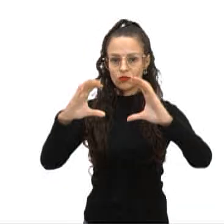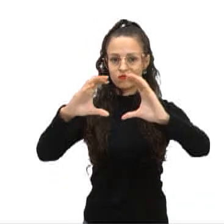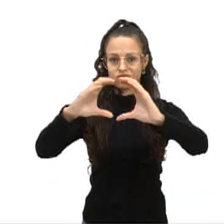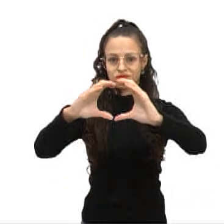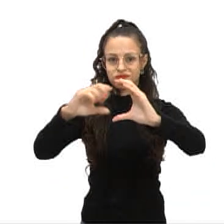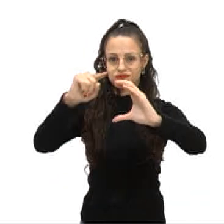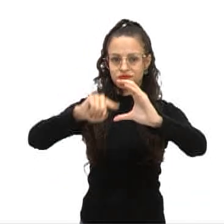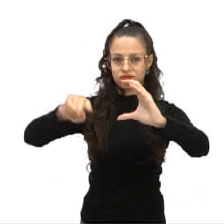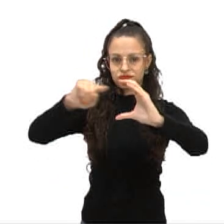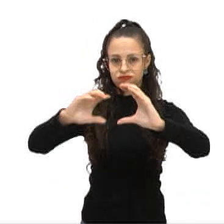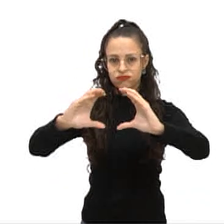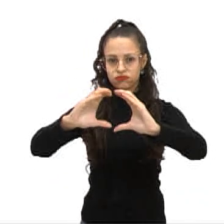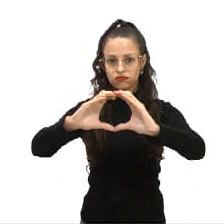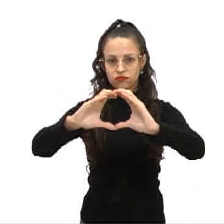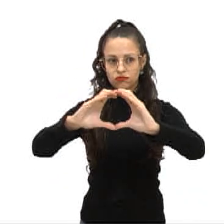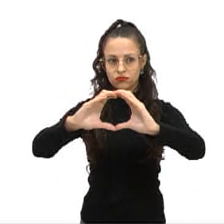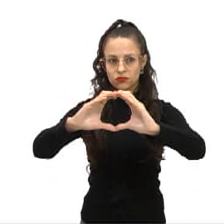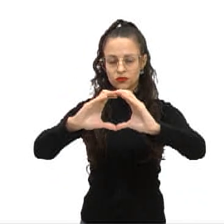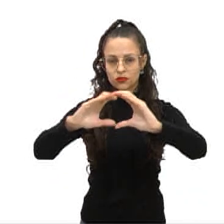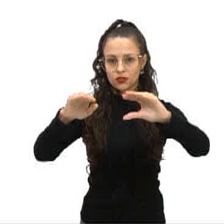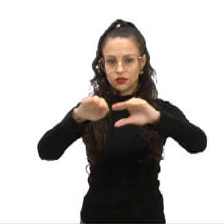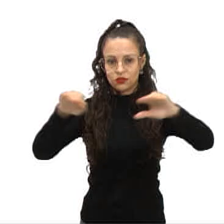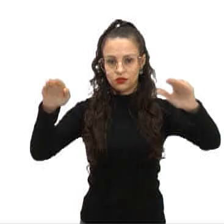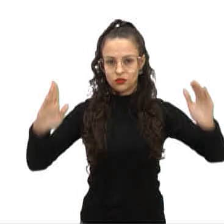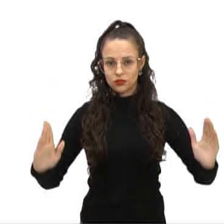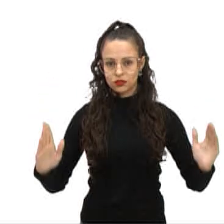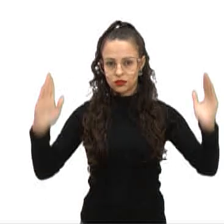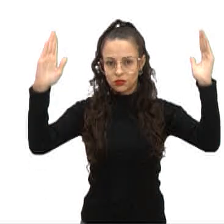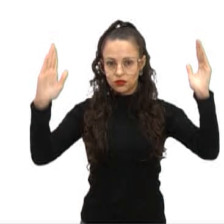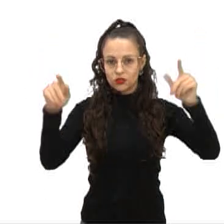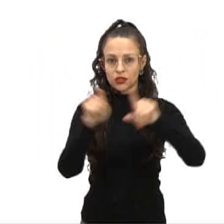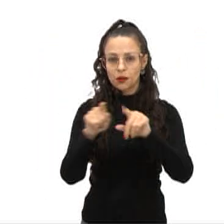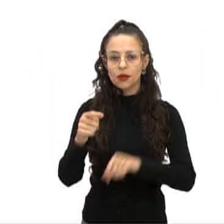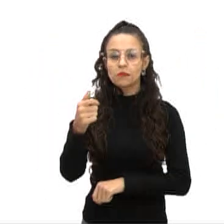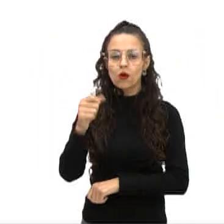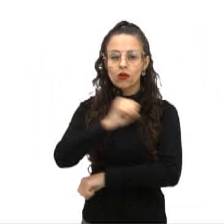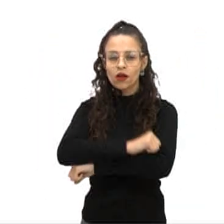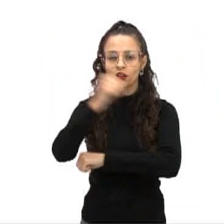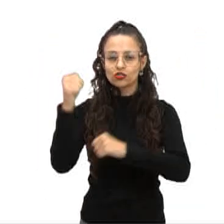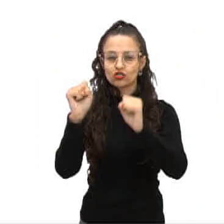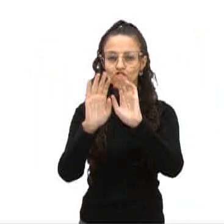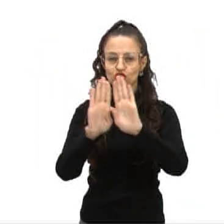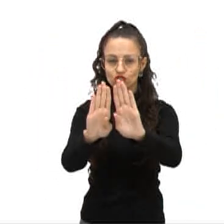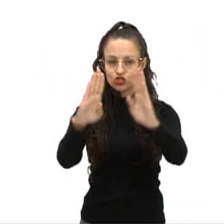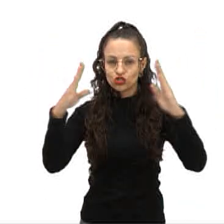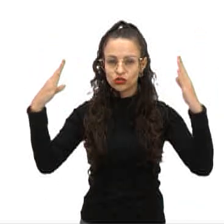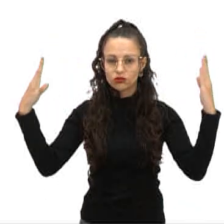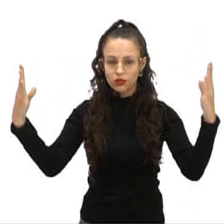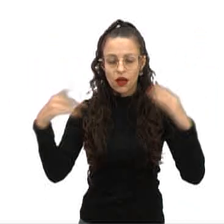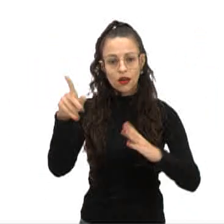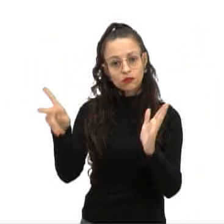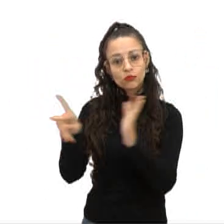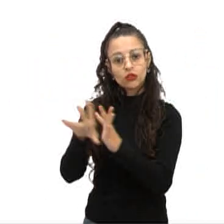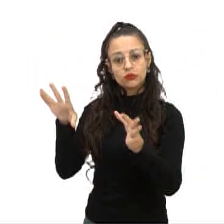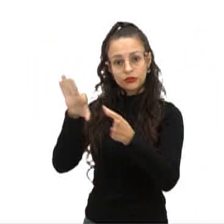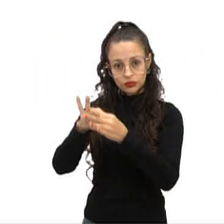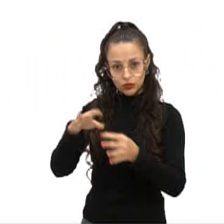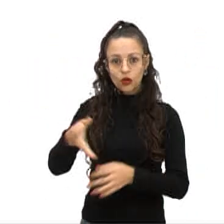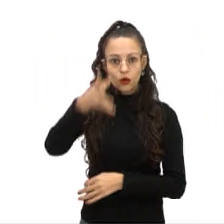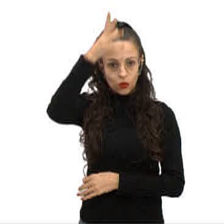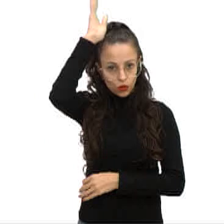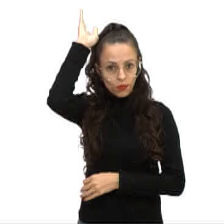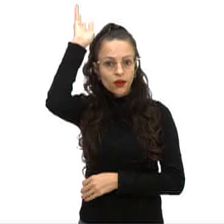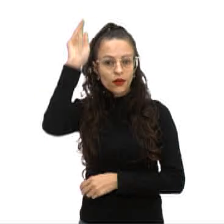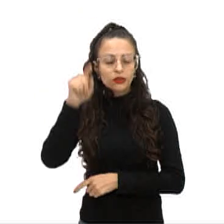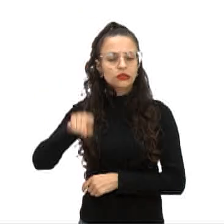o óculo, depois isso aí vai ser muito incrementado. Essa concepção de poucas janelas é uma concepção, uma característica românica, que a gente